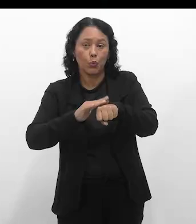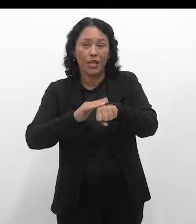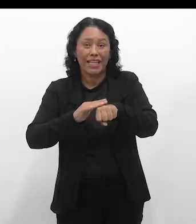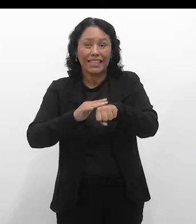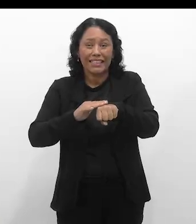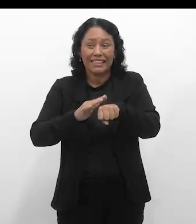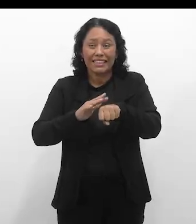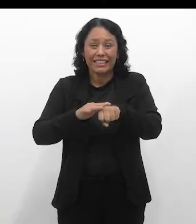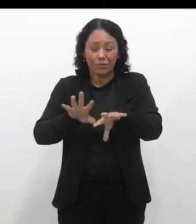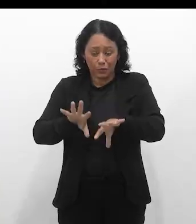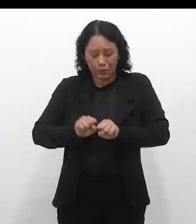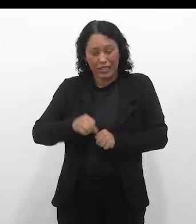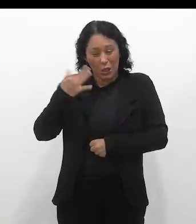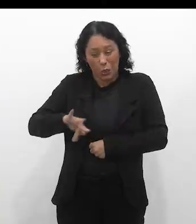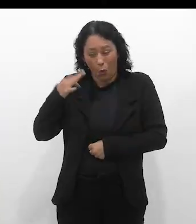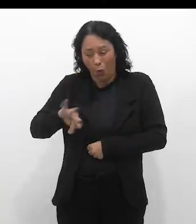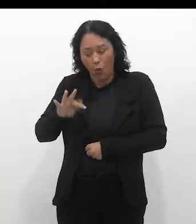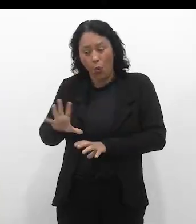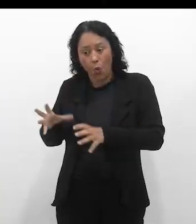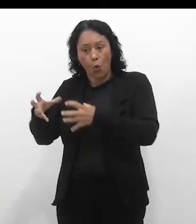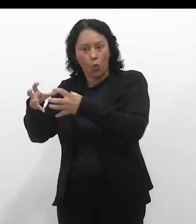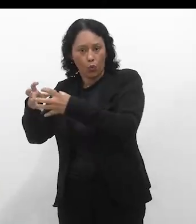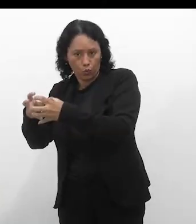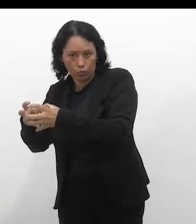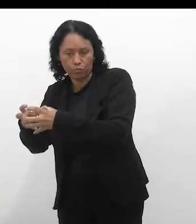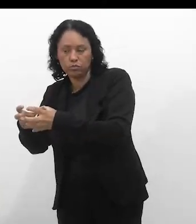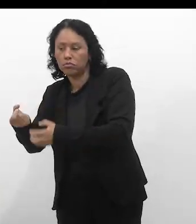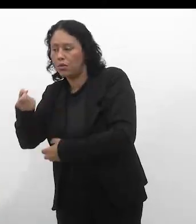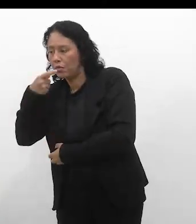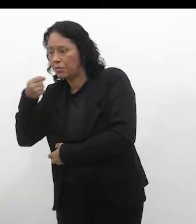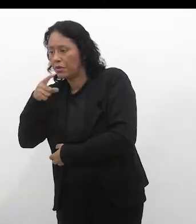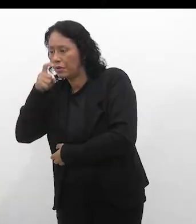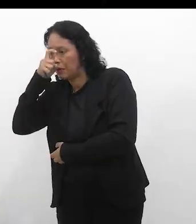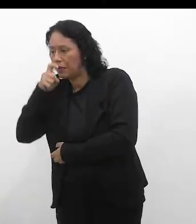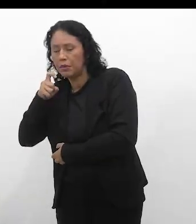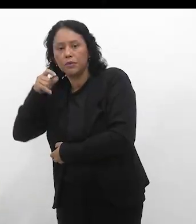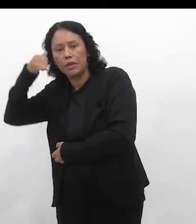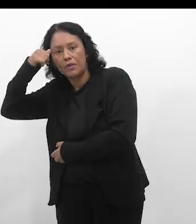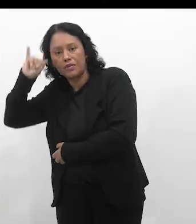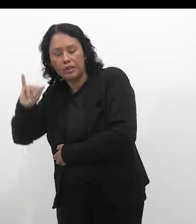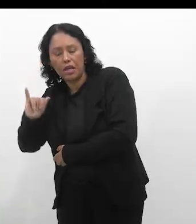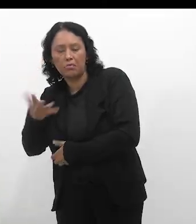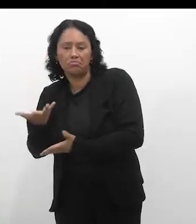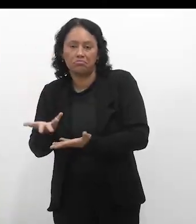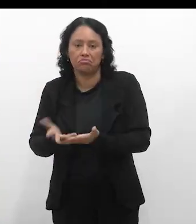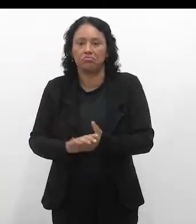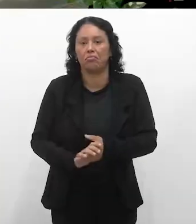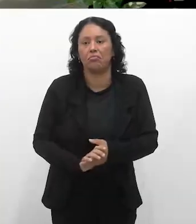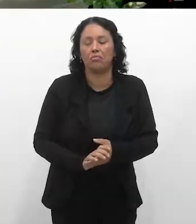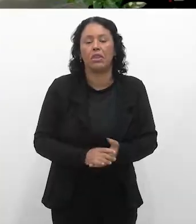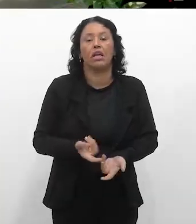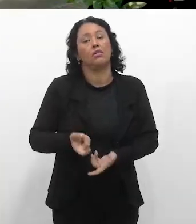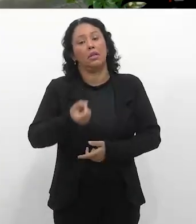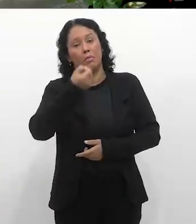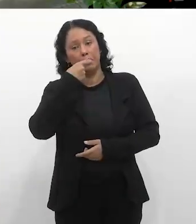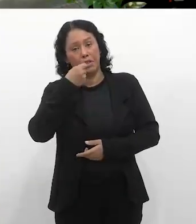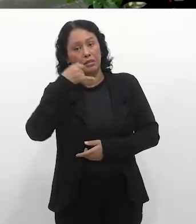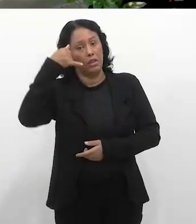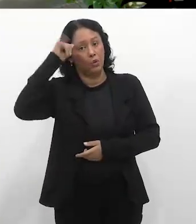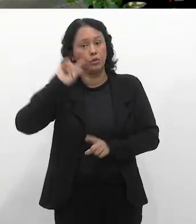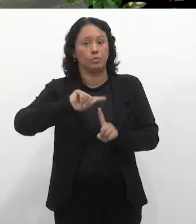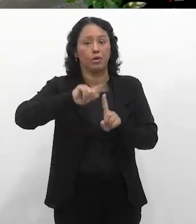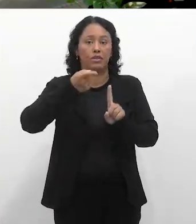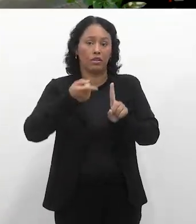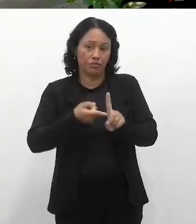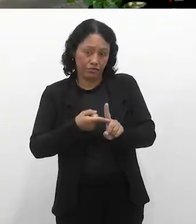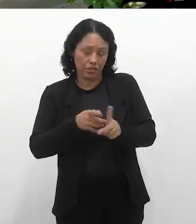muita dor. E muitas vezes essas que vão tomar remédio para não menstruar, que pode ser pílula, a pílula que todo mundo usa para evitar filho, estão